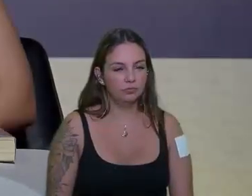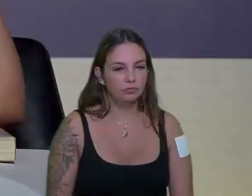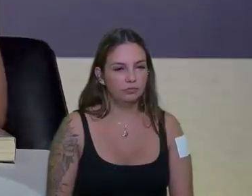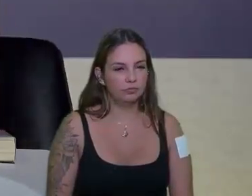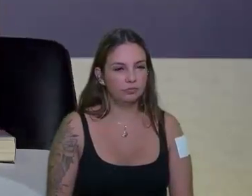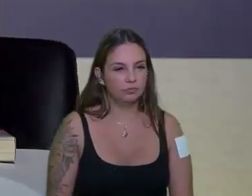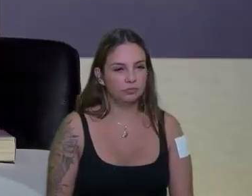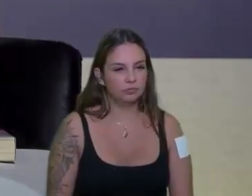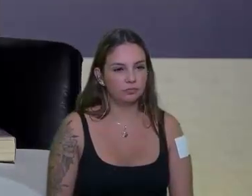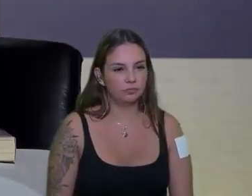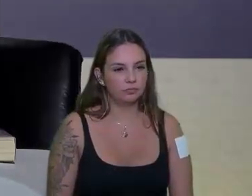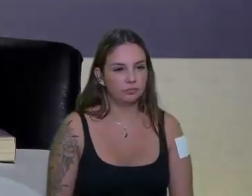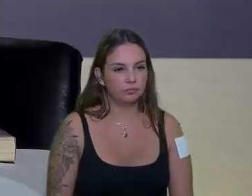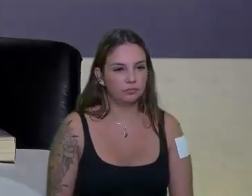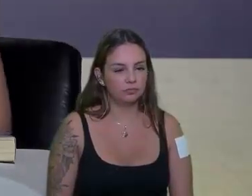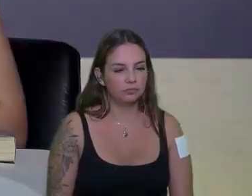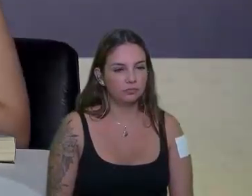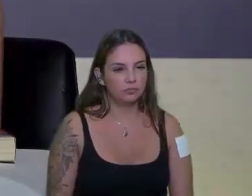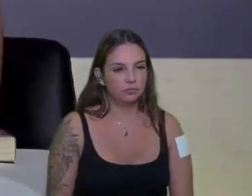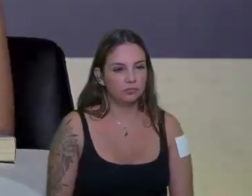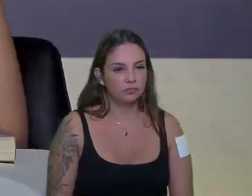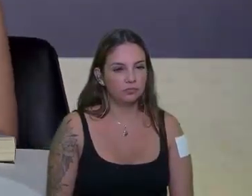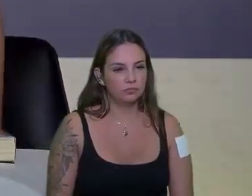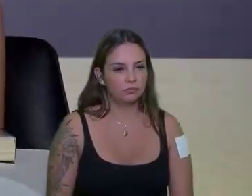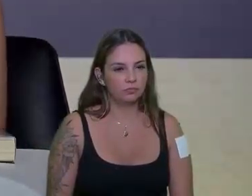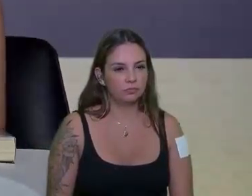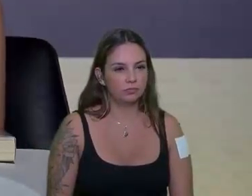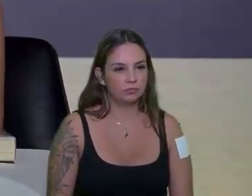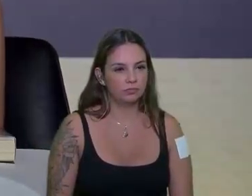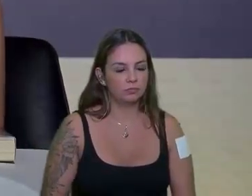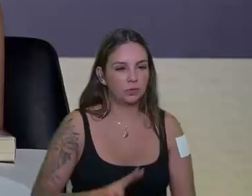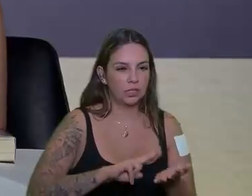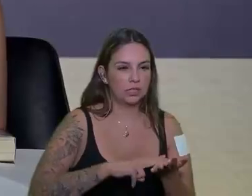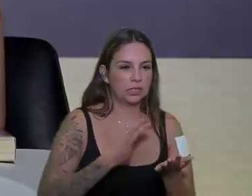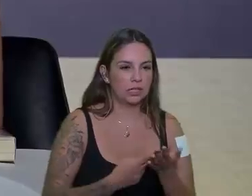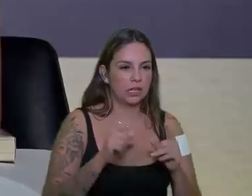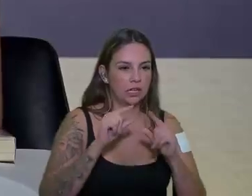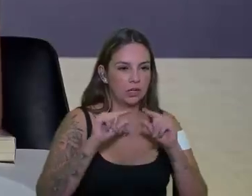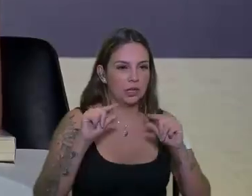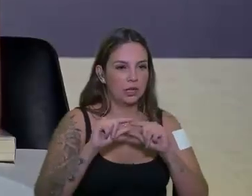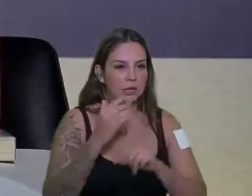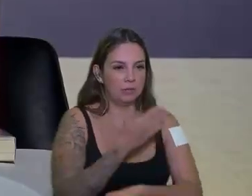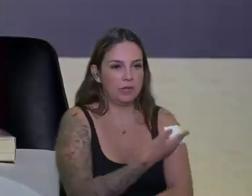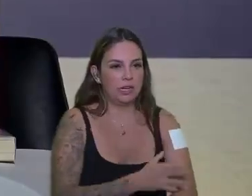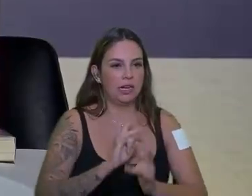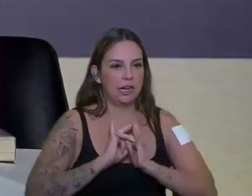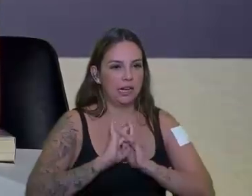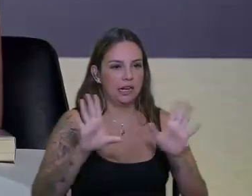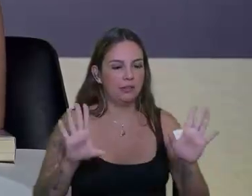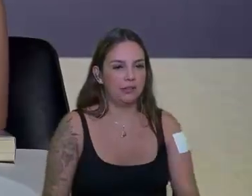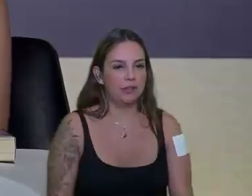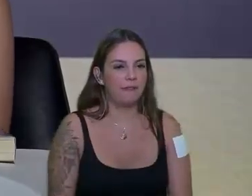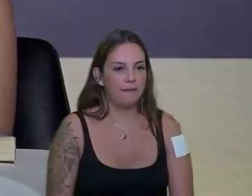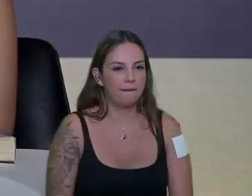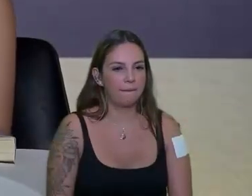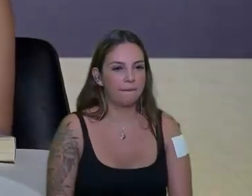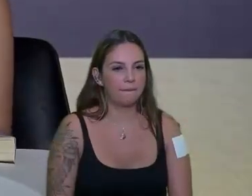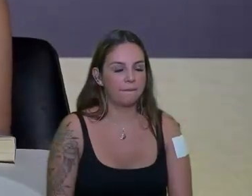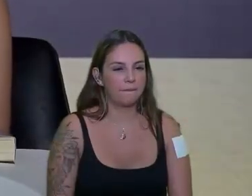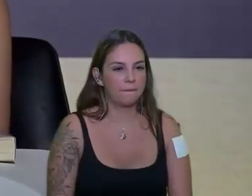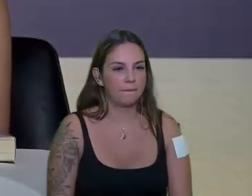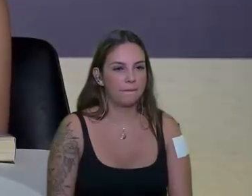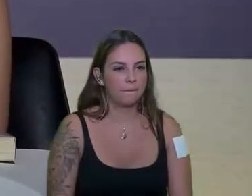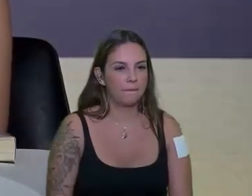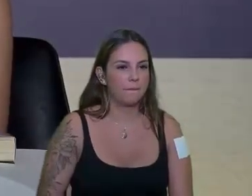Então, mas até agora, vou confessar, a minha coisa favorita de traduzir tem sido versos brancos e livres. Então, eu gosto